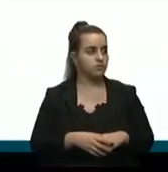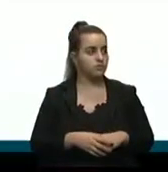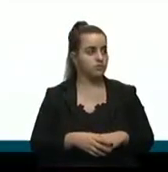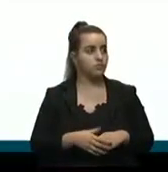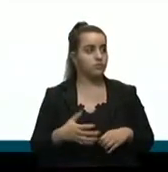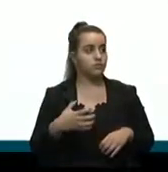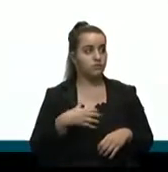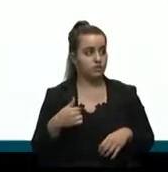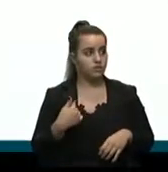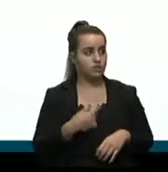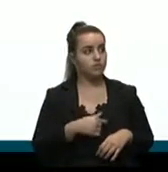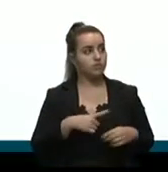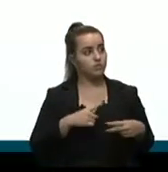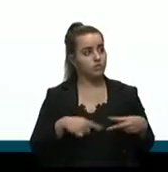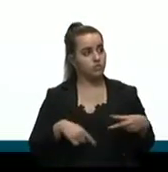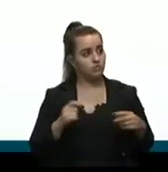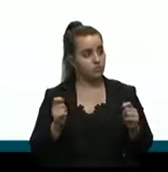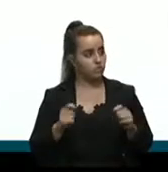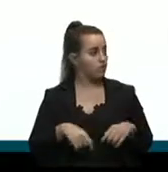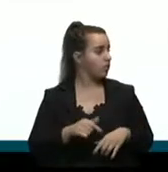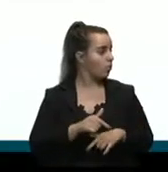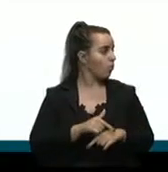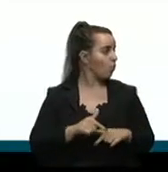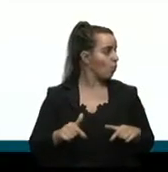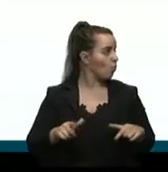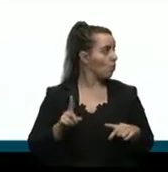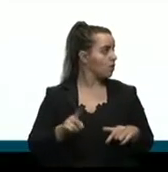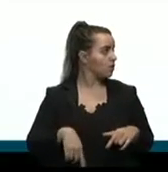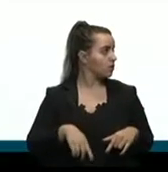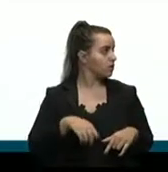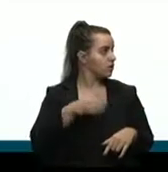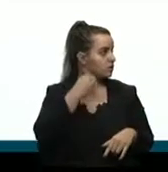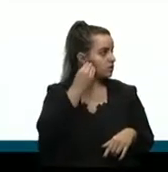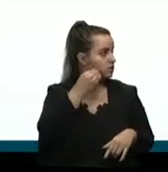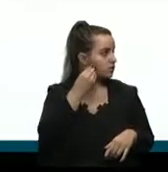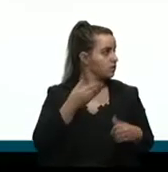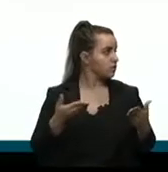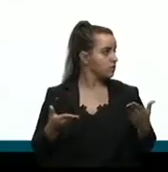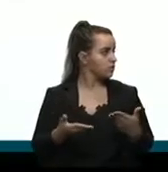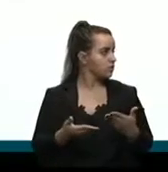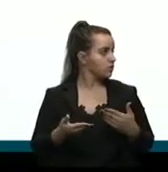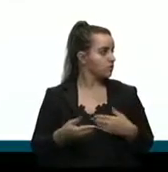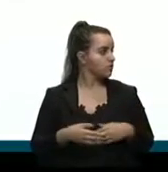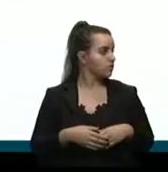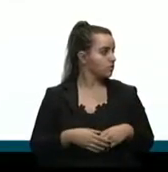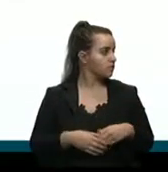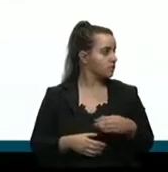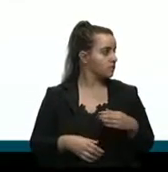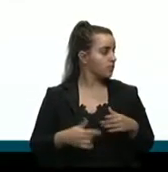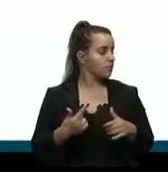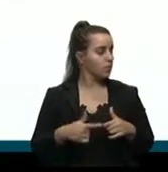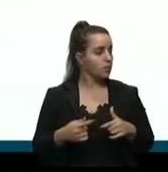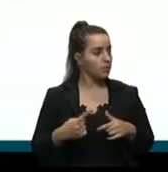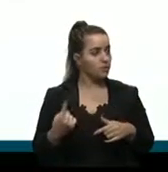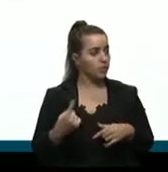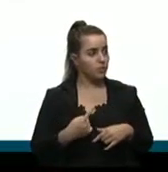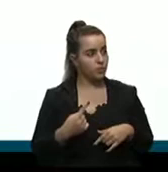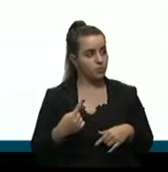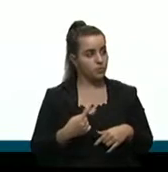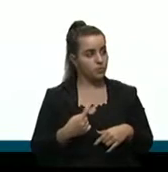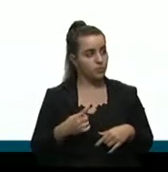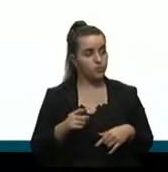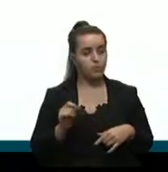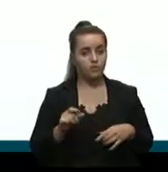Sendo assim, nós temos duas hipóteses nulas a serem testadas. Vou chamar de problema 1 o